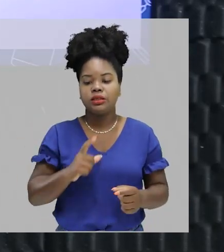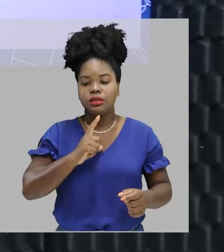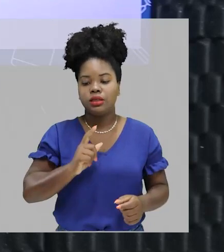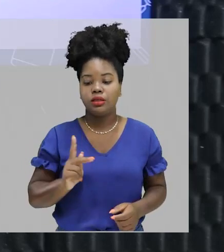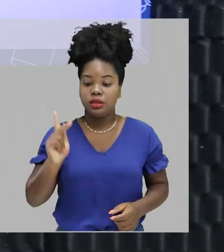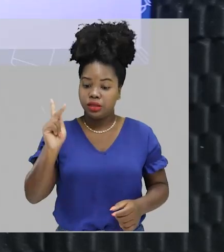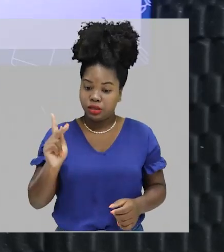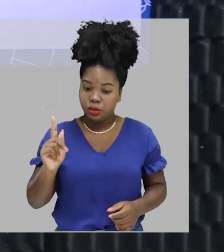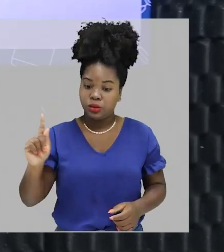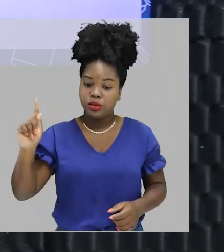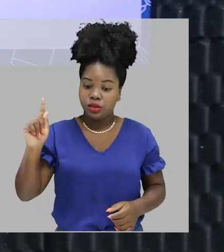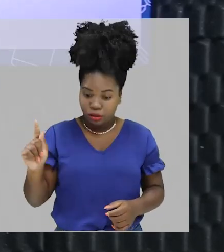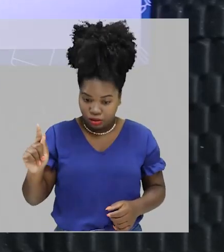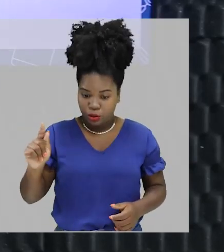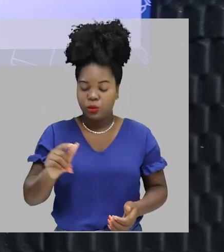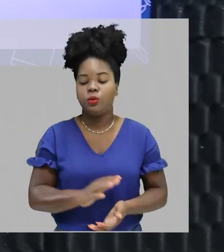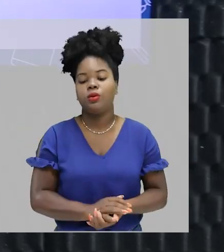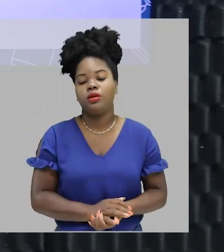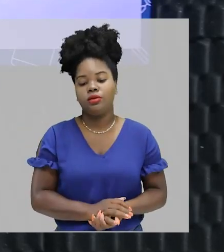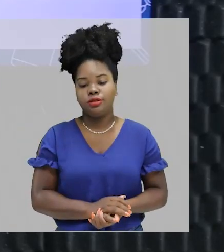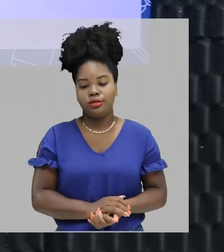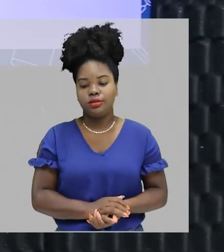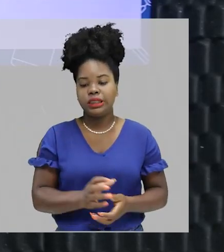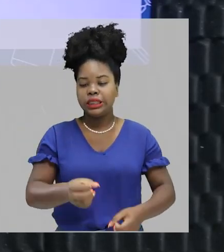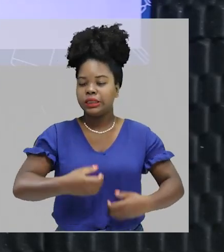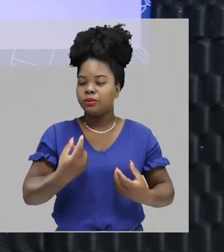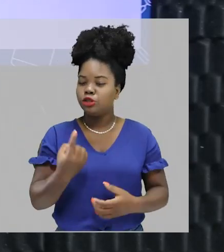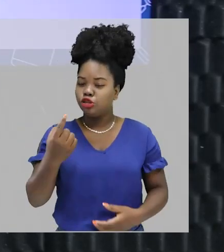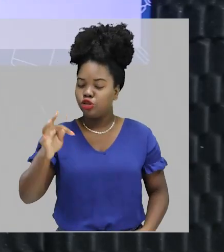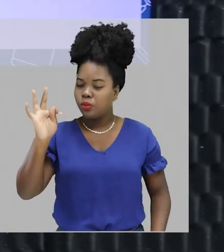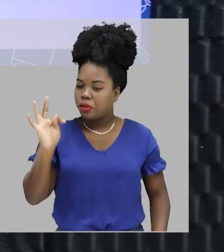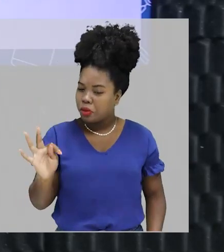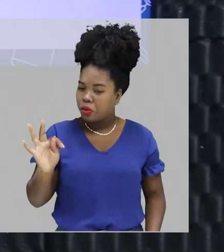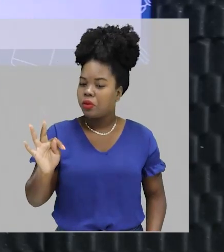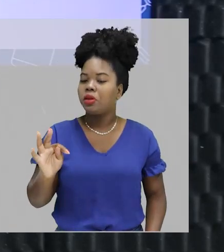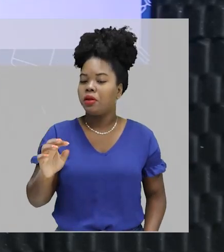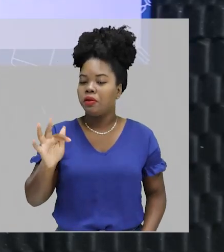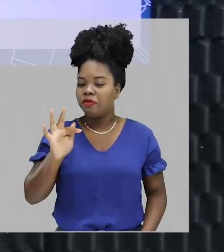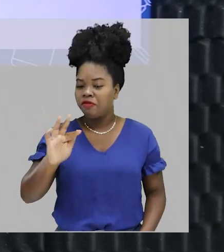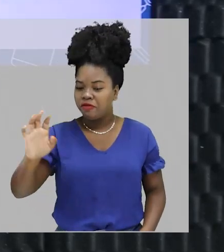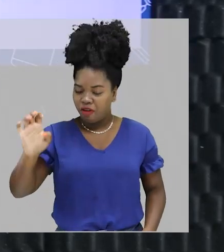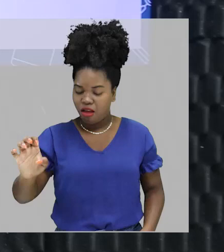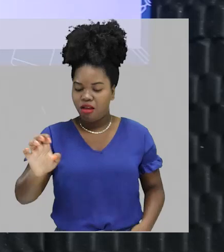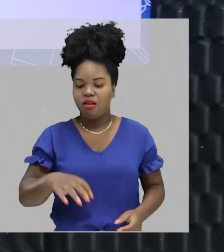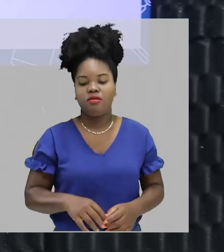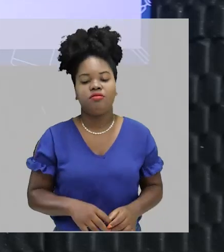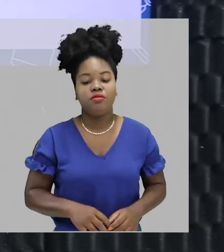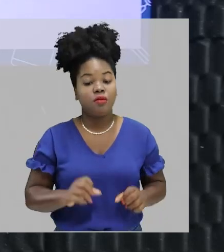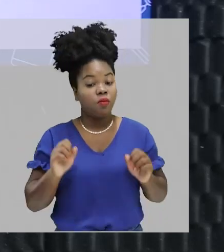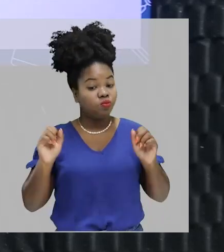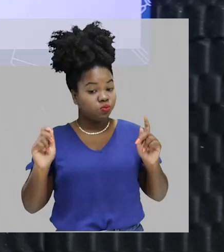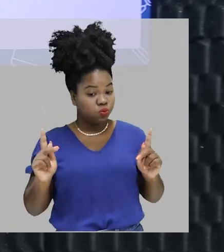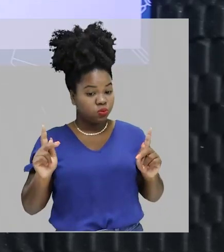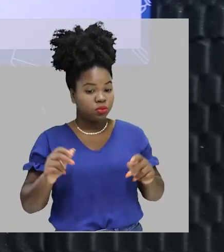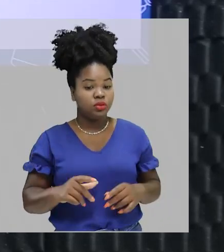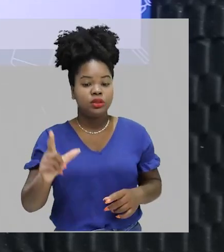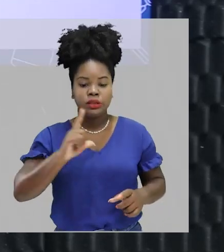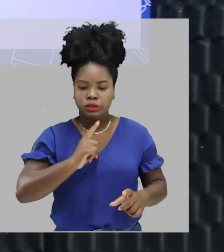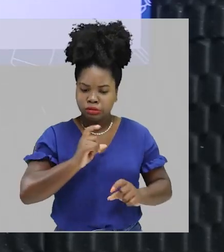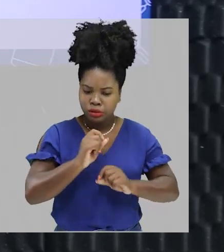carvão consumido na produção de 1 tonelada de ferro. Ok, turminha?